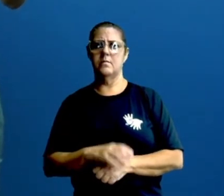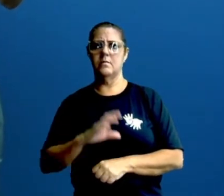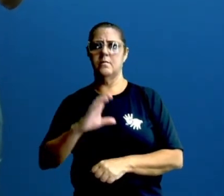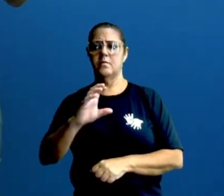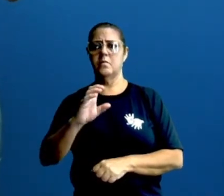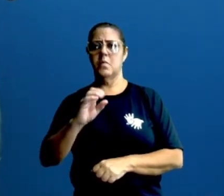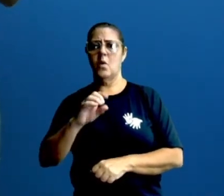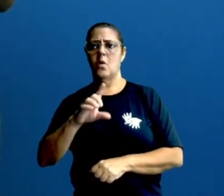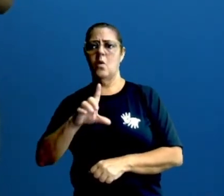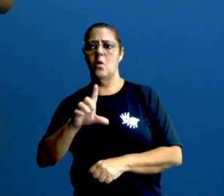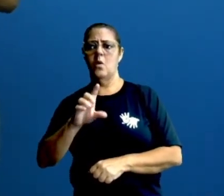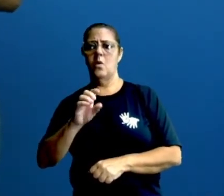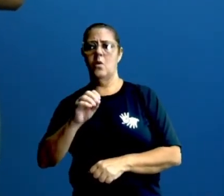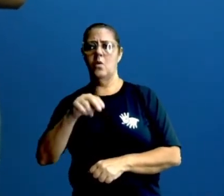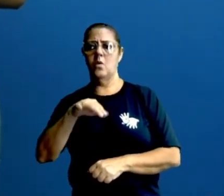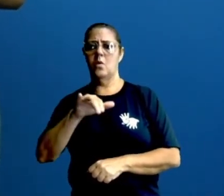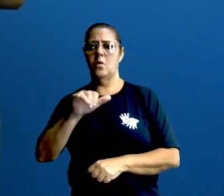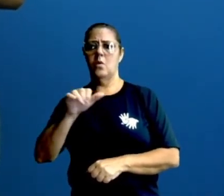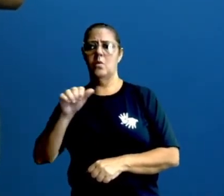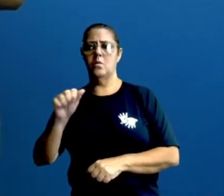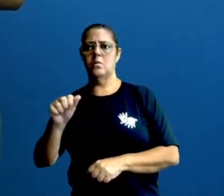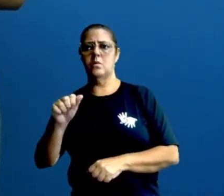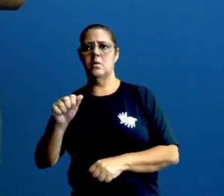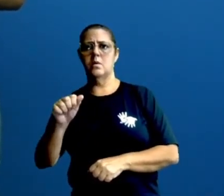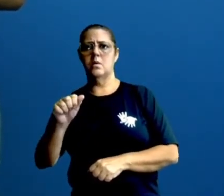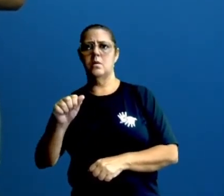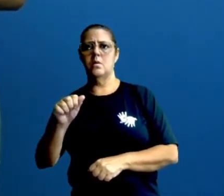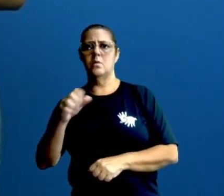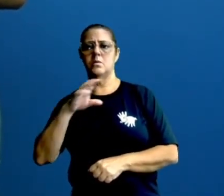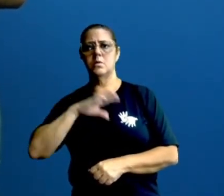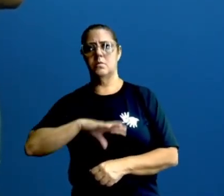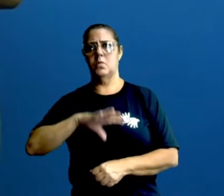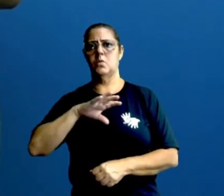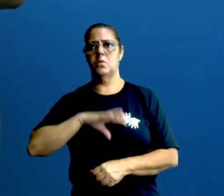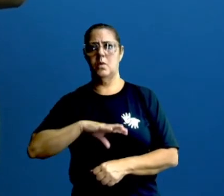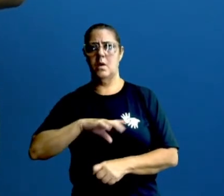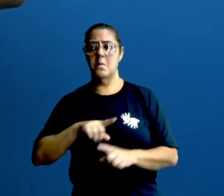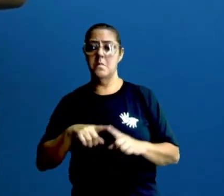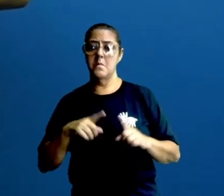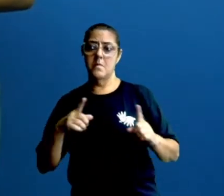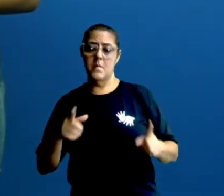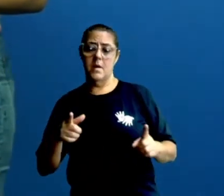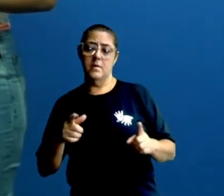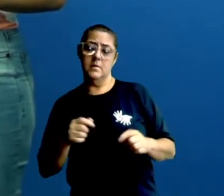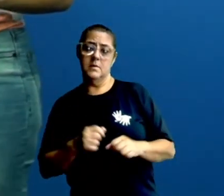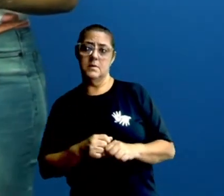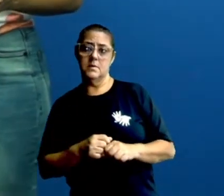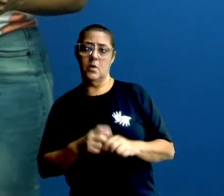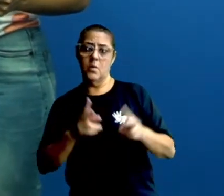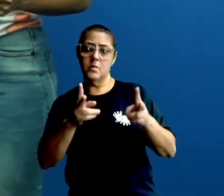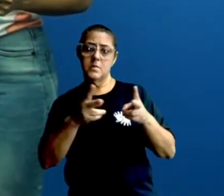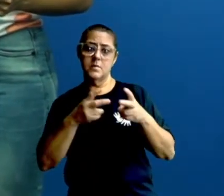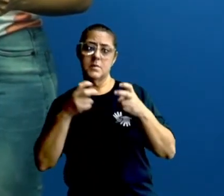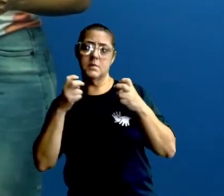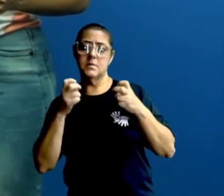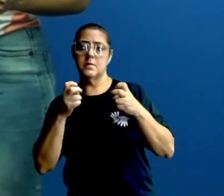colônia ainda é colônia, né? De Portugal, mas está. E observem que